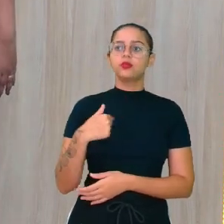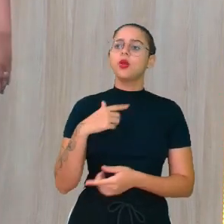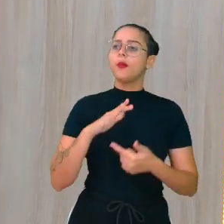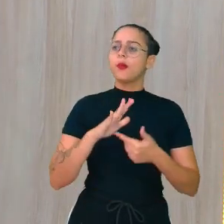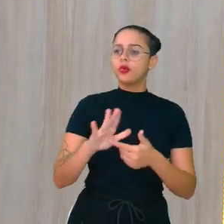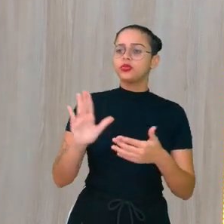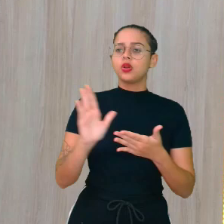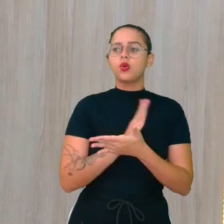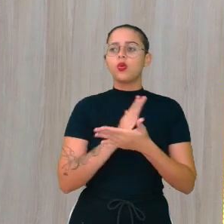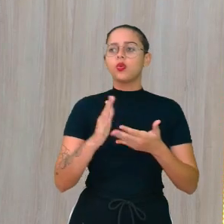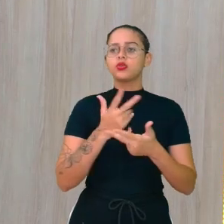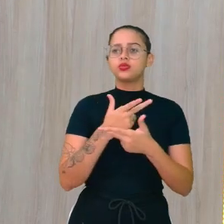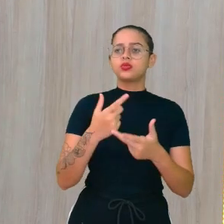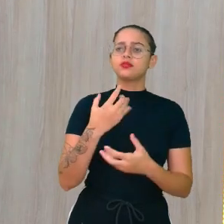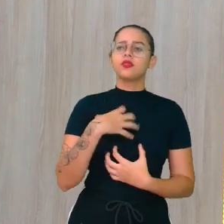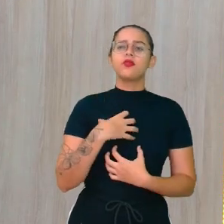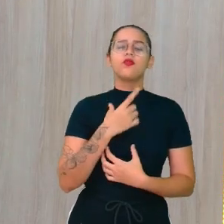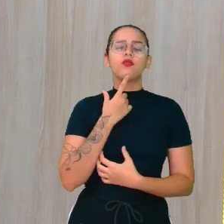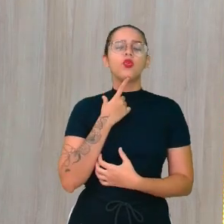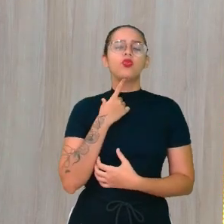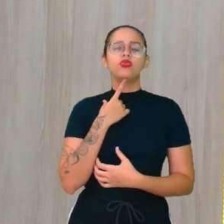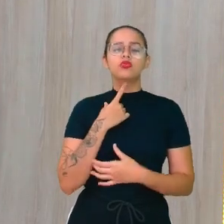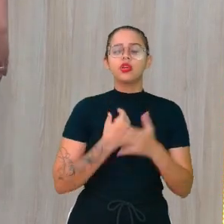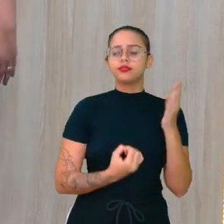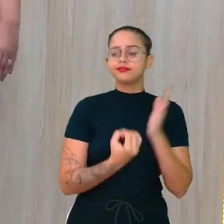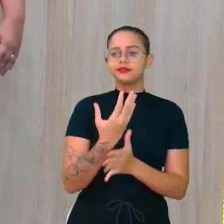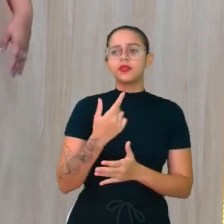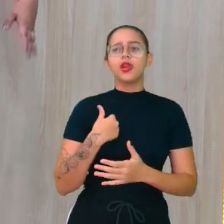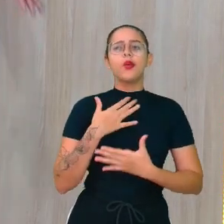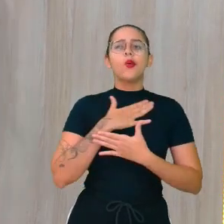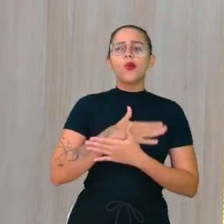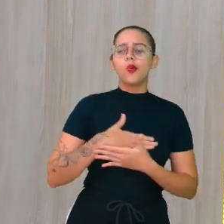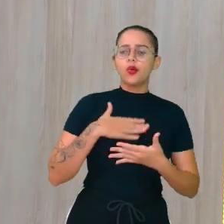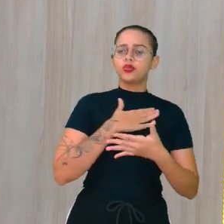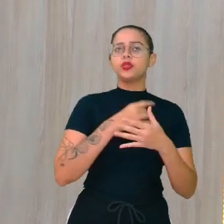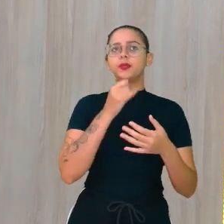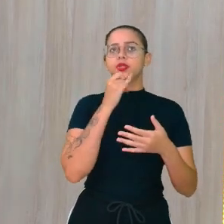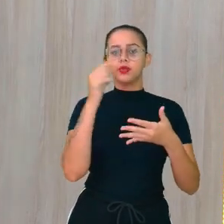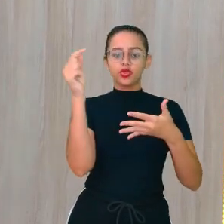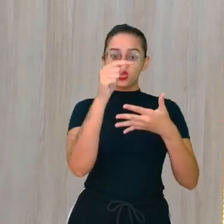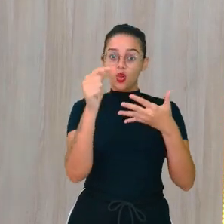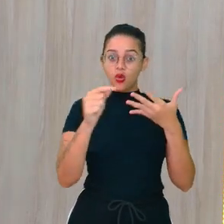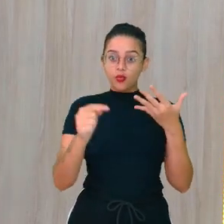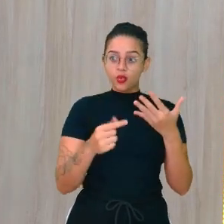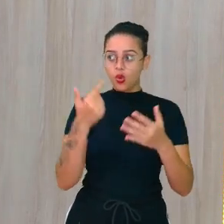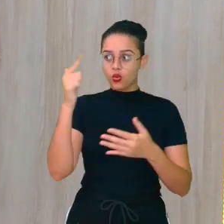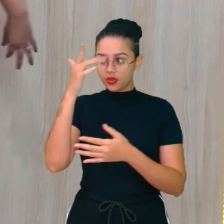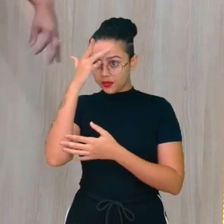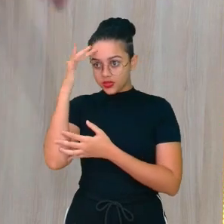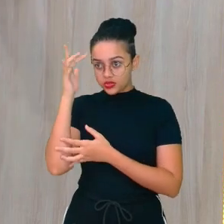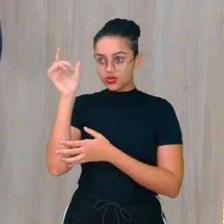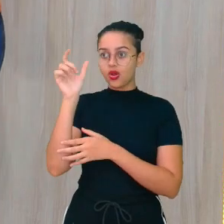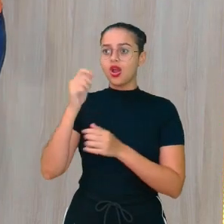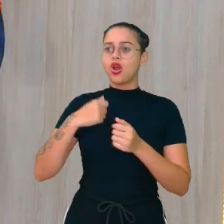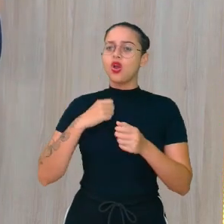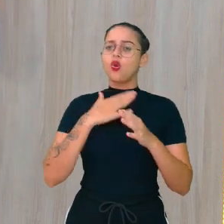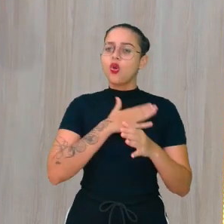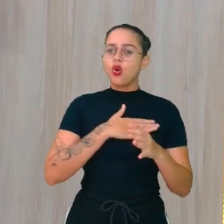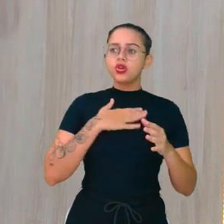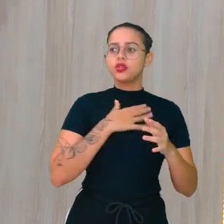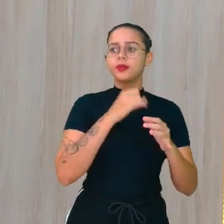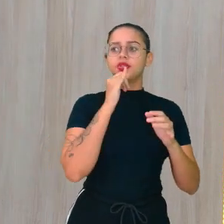bem à vontade de produzir uma linha do tempo. Eu gosto de tópicos, pode ser que alguém goste de colocar a tabelinha,